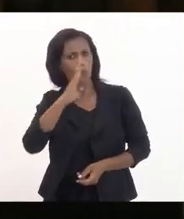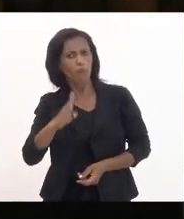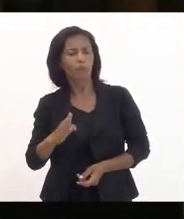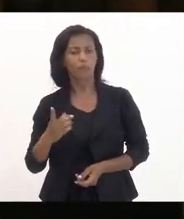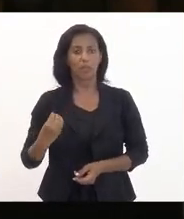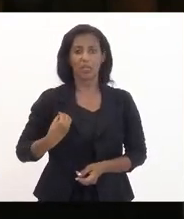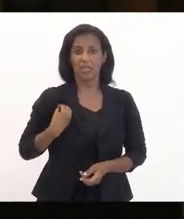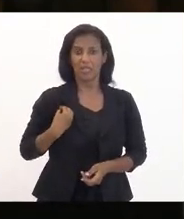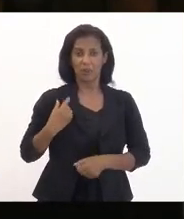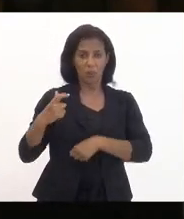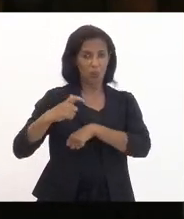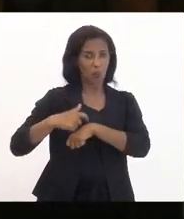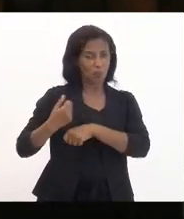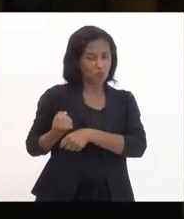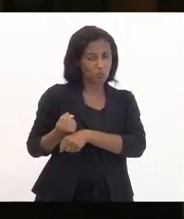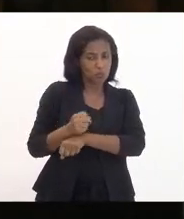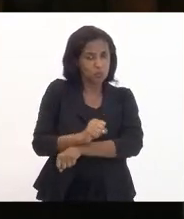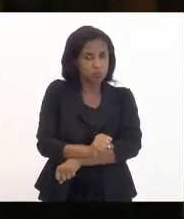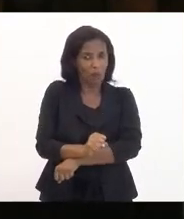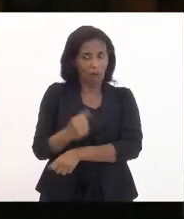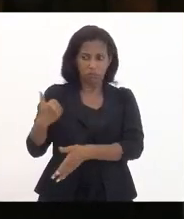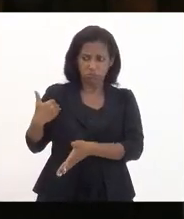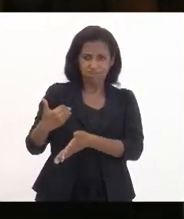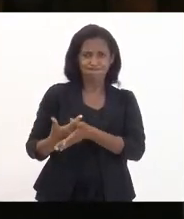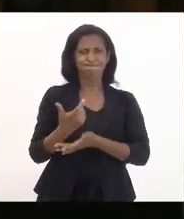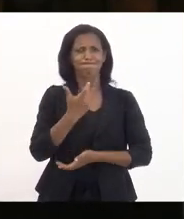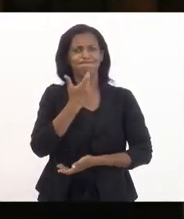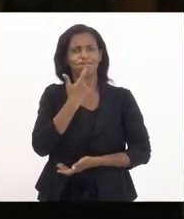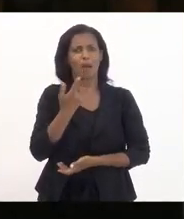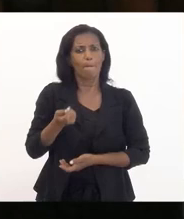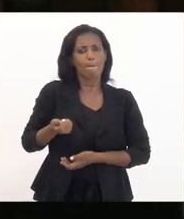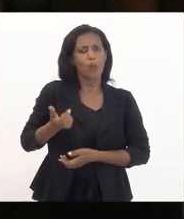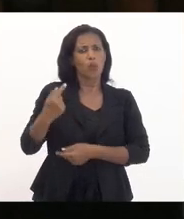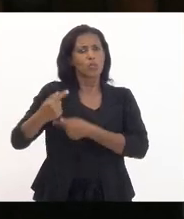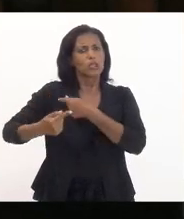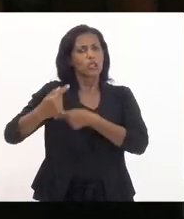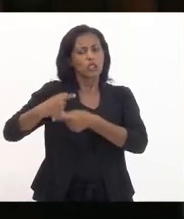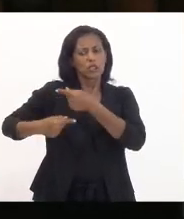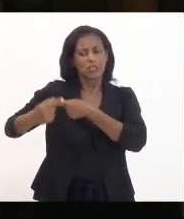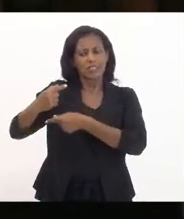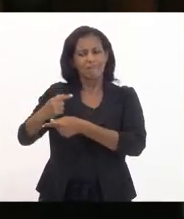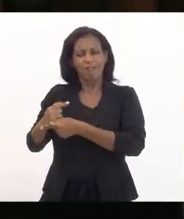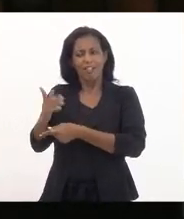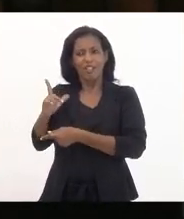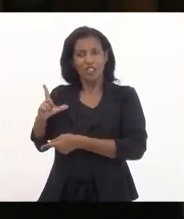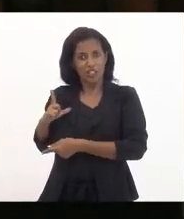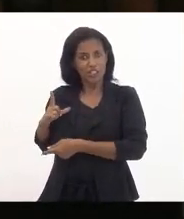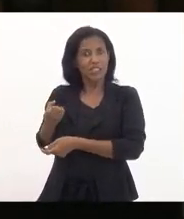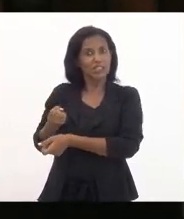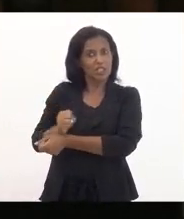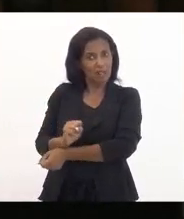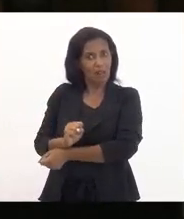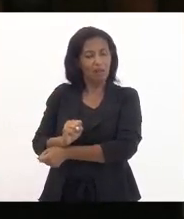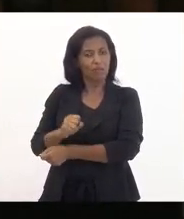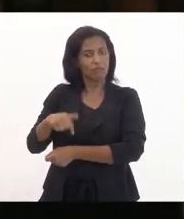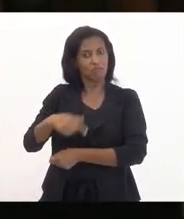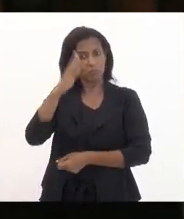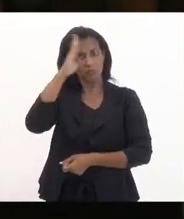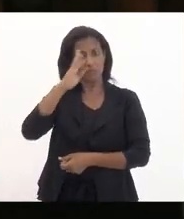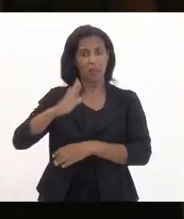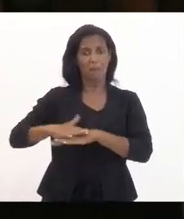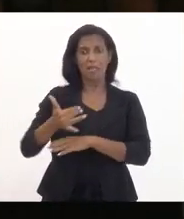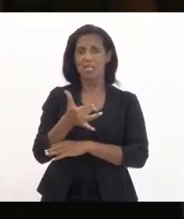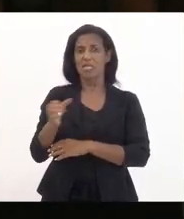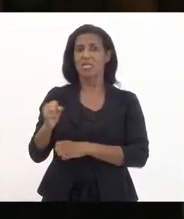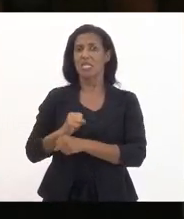ele viveu um momento de escravatura muito recente. Há poucas gerações atrás, nós tínhamos escravatura no Brasil. São pouco mais de